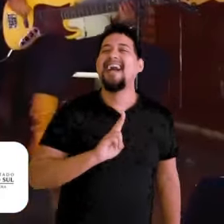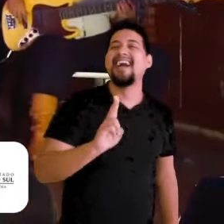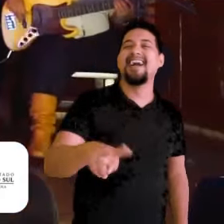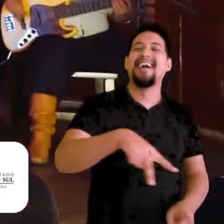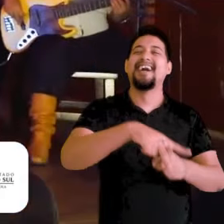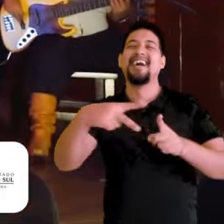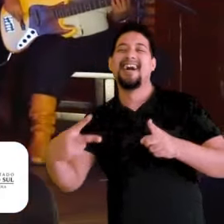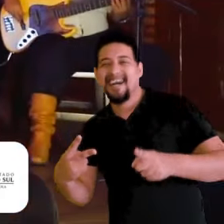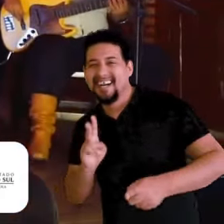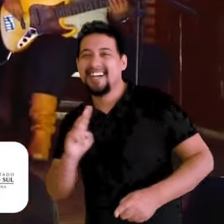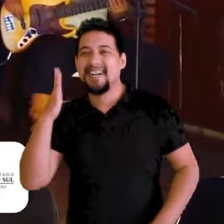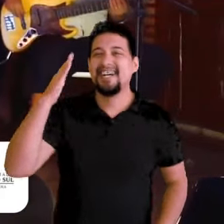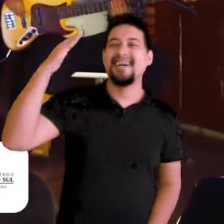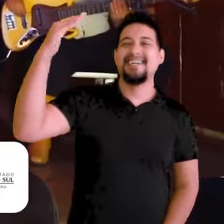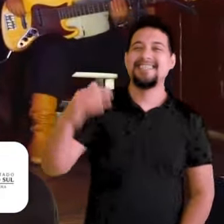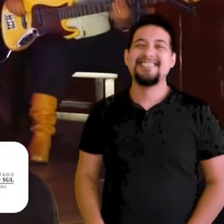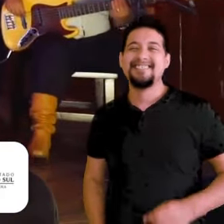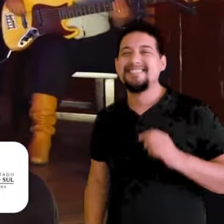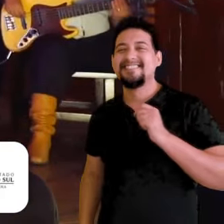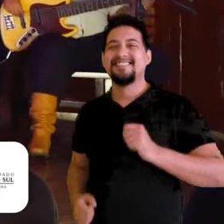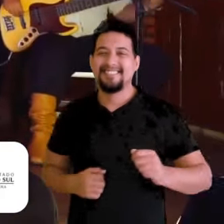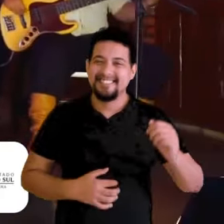cada vez que leva um tombo.